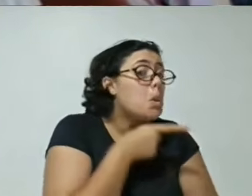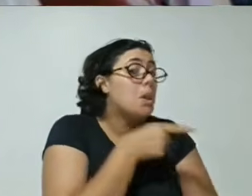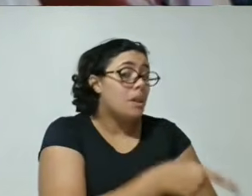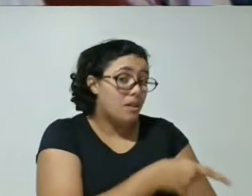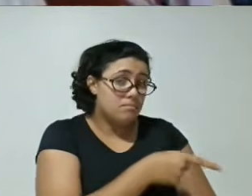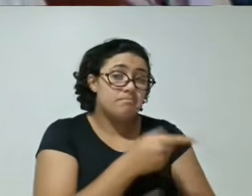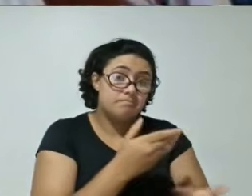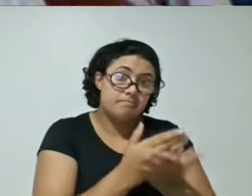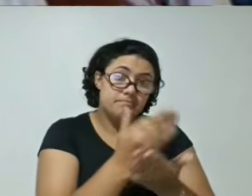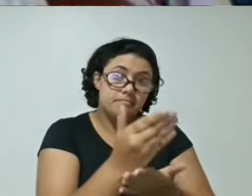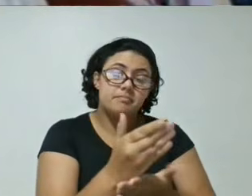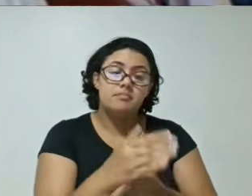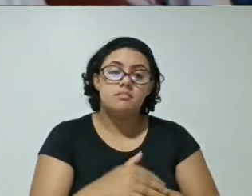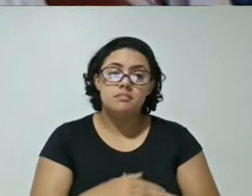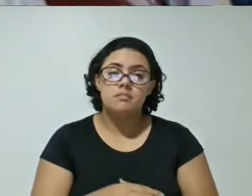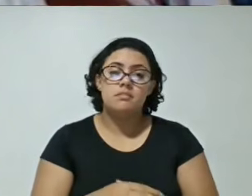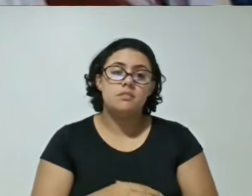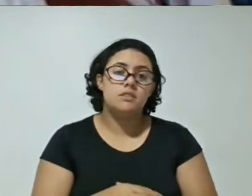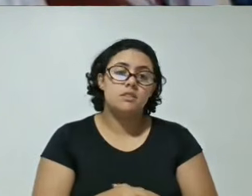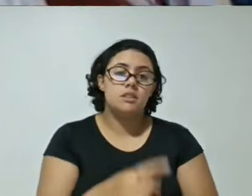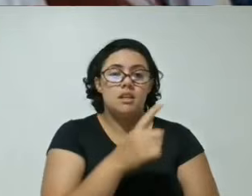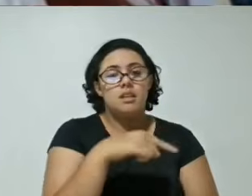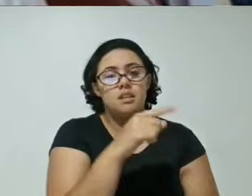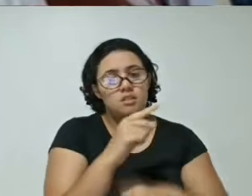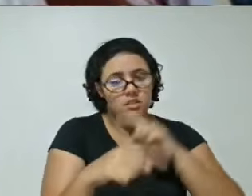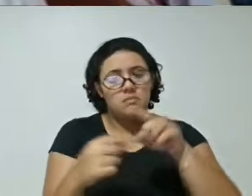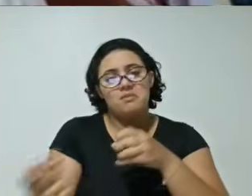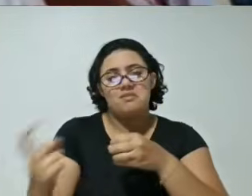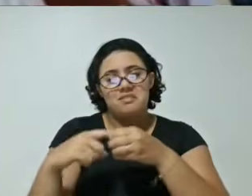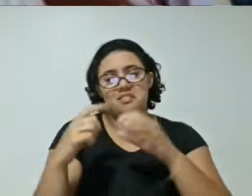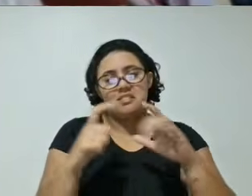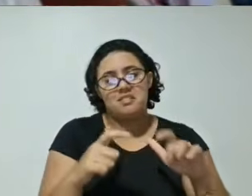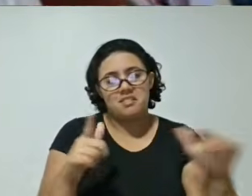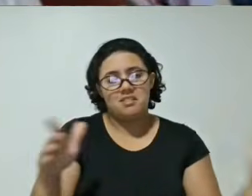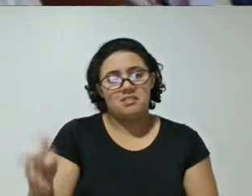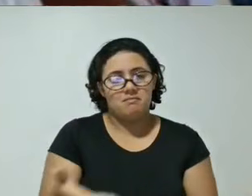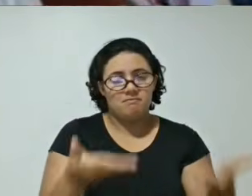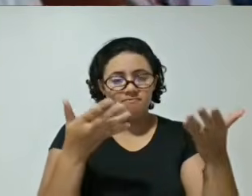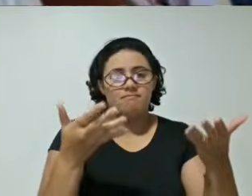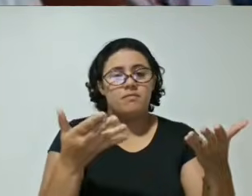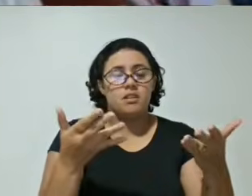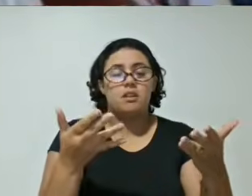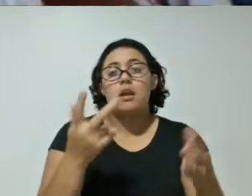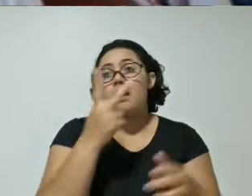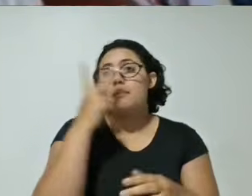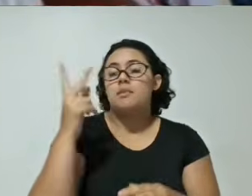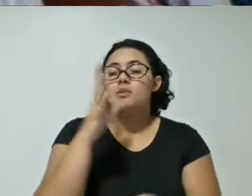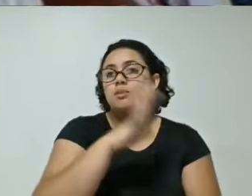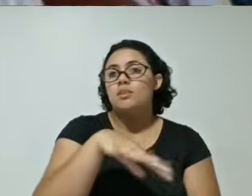me referendaram nesse lugar. Isso é muito importante, né, quando o gestor tem esse reconhecimento da própria comunidade. Então,